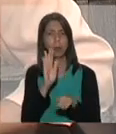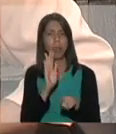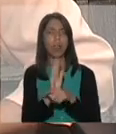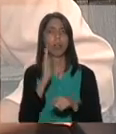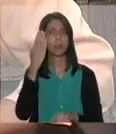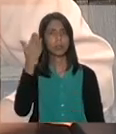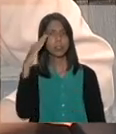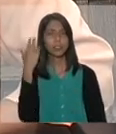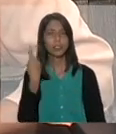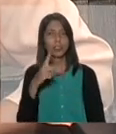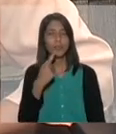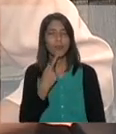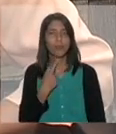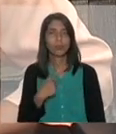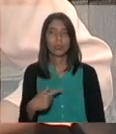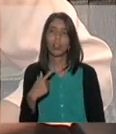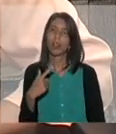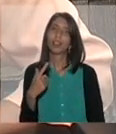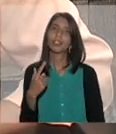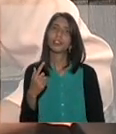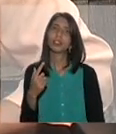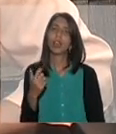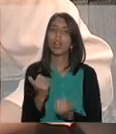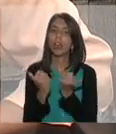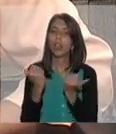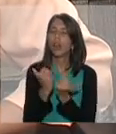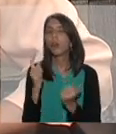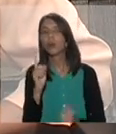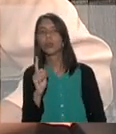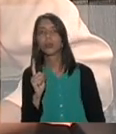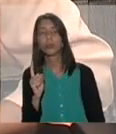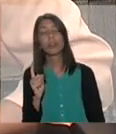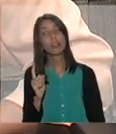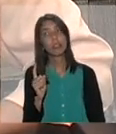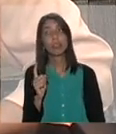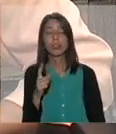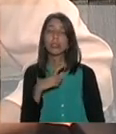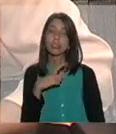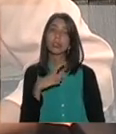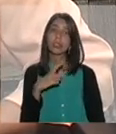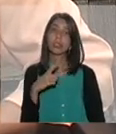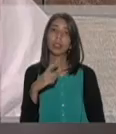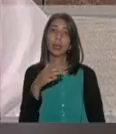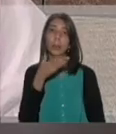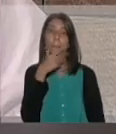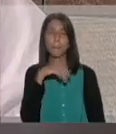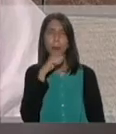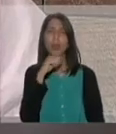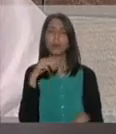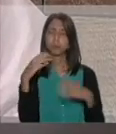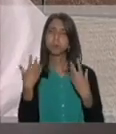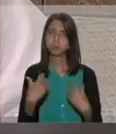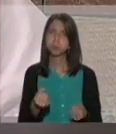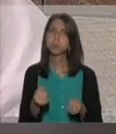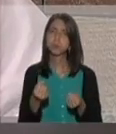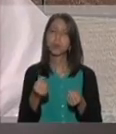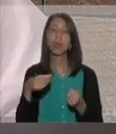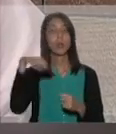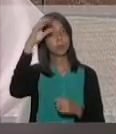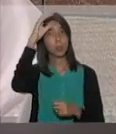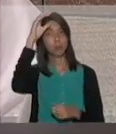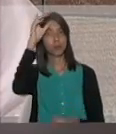pais apoiavam, entendiam essa sua vontade, te davam um certo apoio ou não? Sim, até um determinado momento, meu